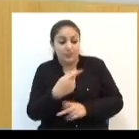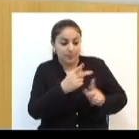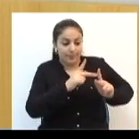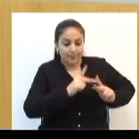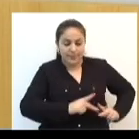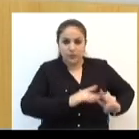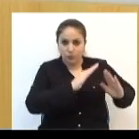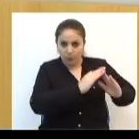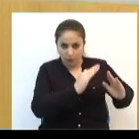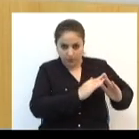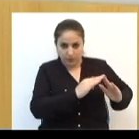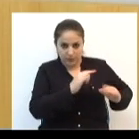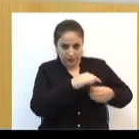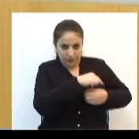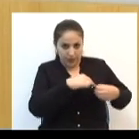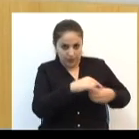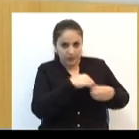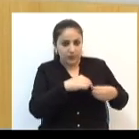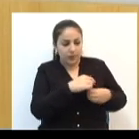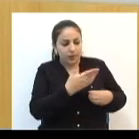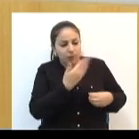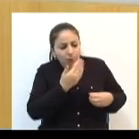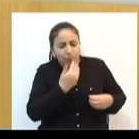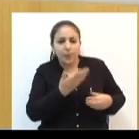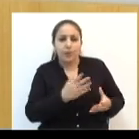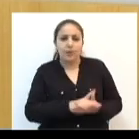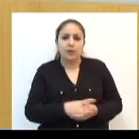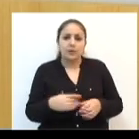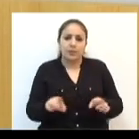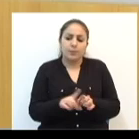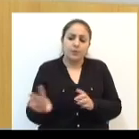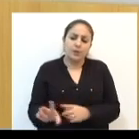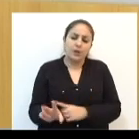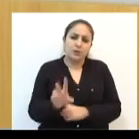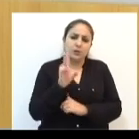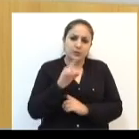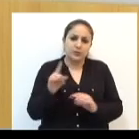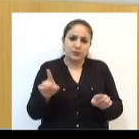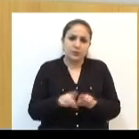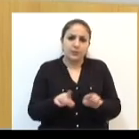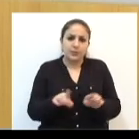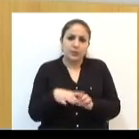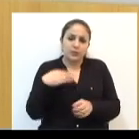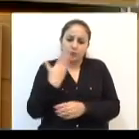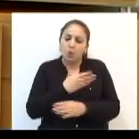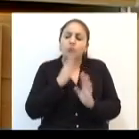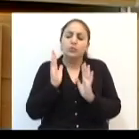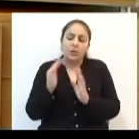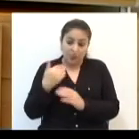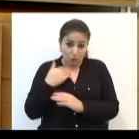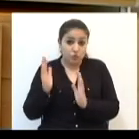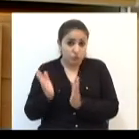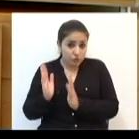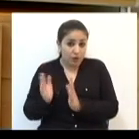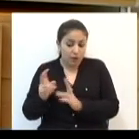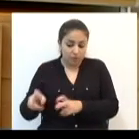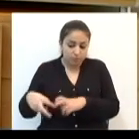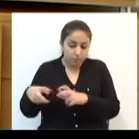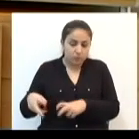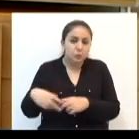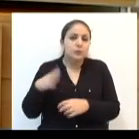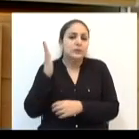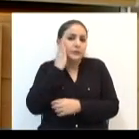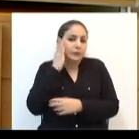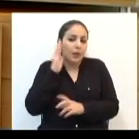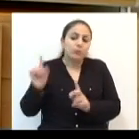pessoal da cidade aprenda também a valorizar esse pessoal que está lá no campo, como a gente procura fazer. A gente já foi agricultor no passado e sabe os